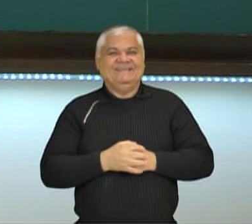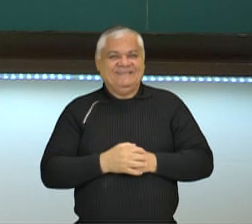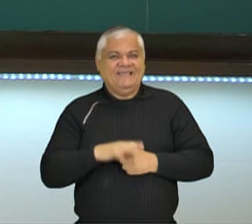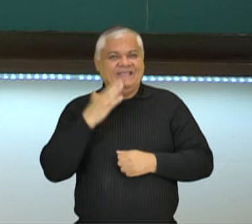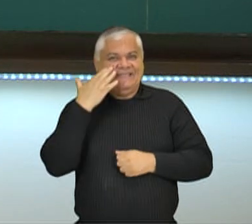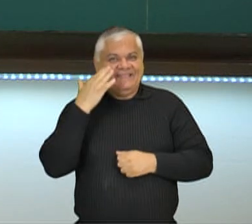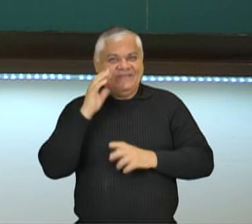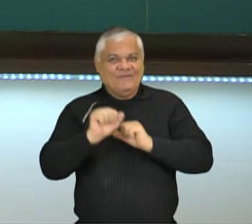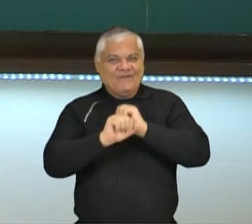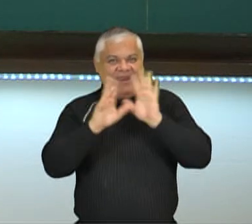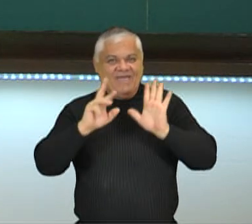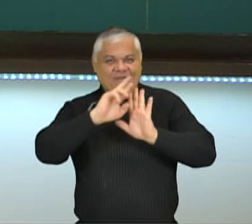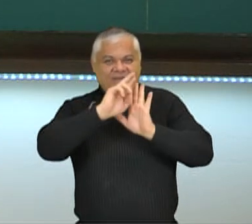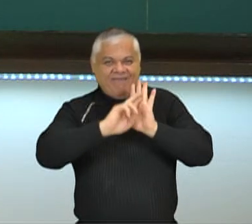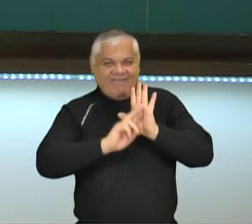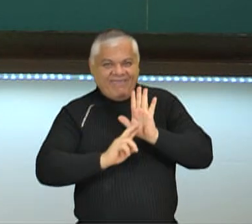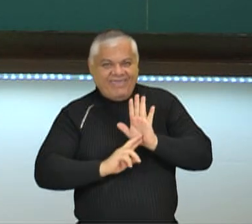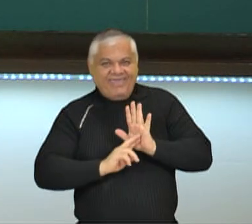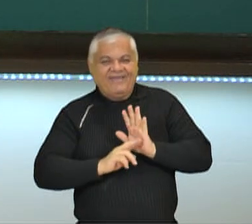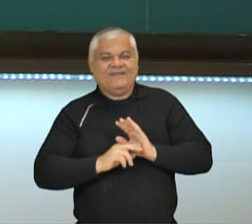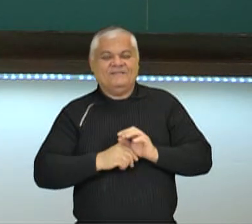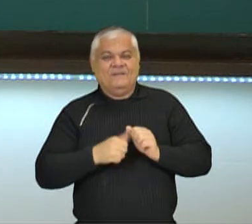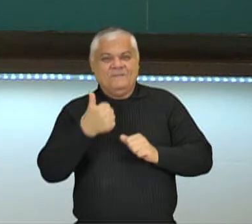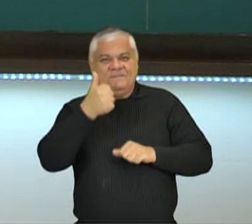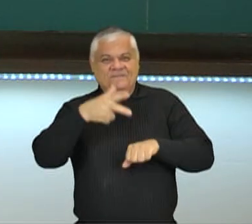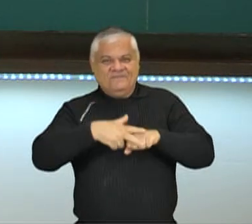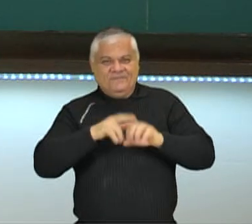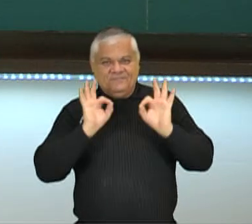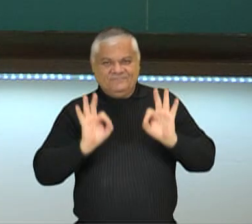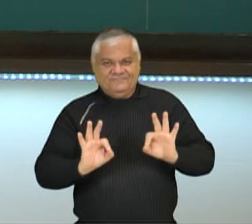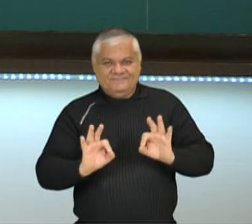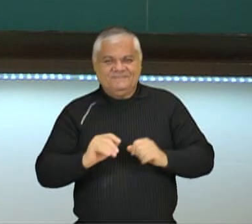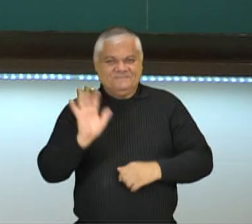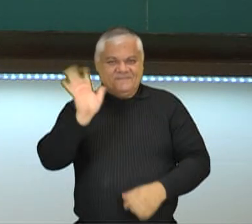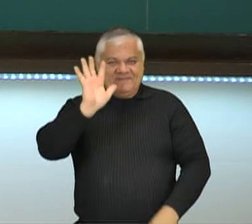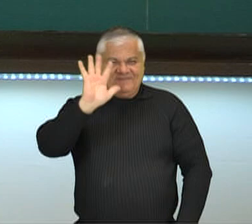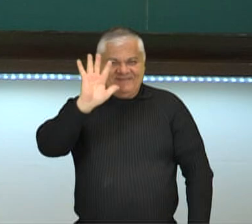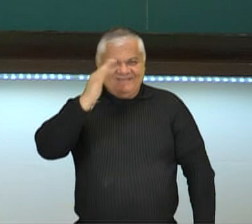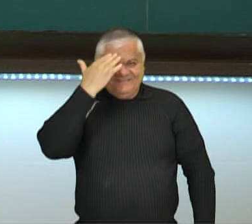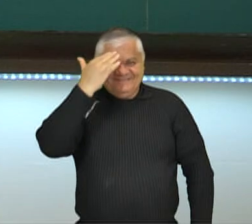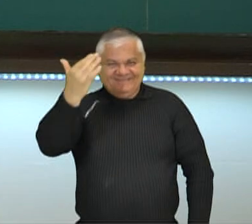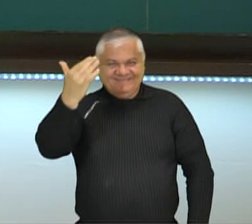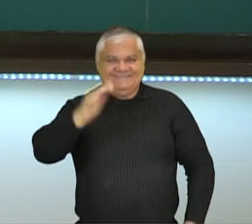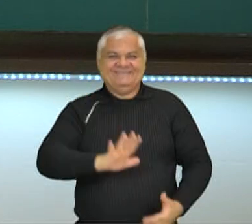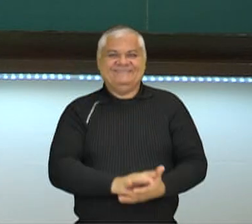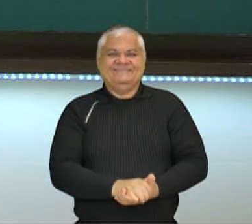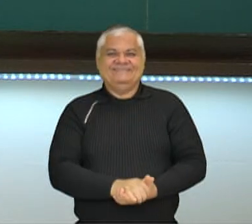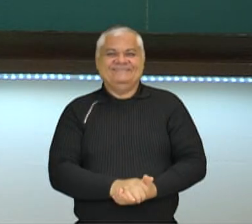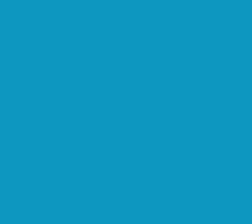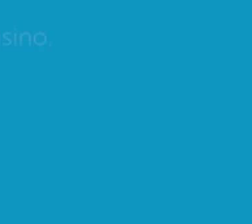entendido também as regras da primeira condicional. É isso aí, pessoal. Bye, bye. Thank you so much.